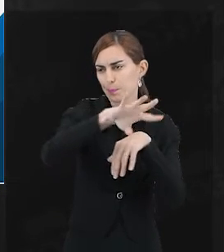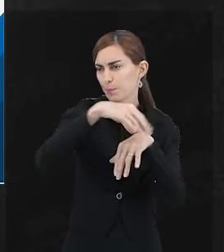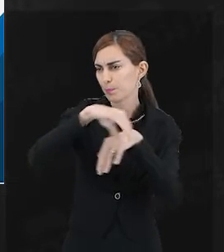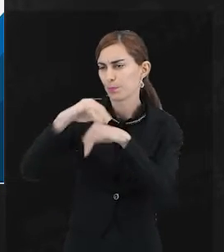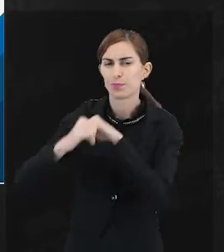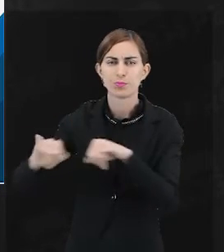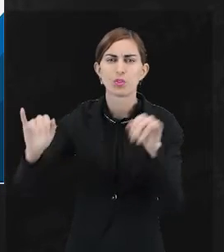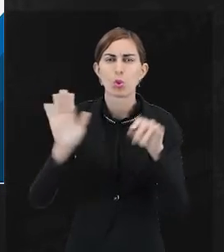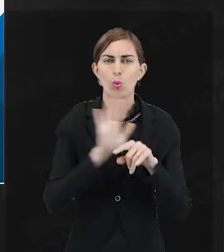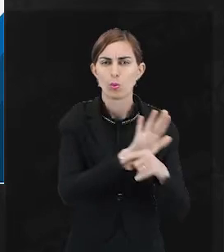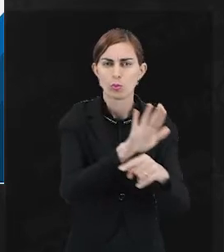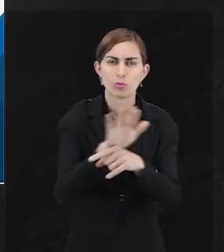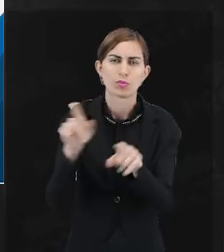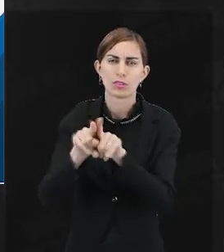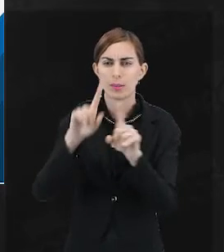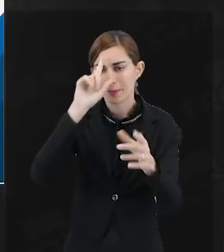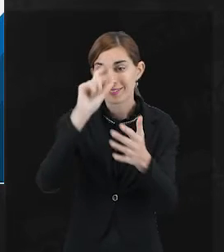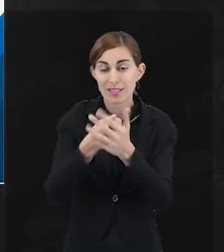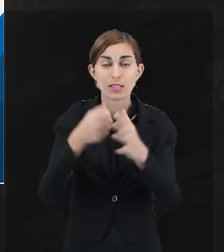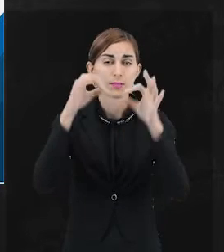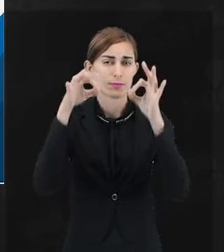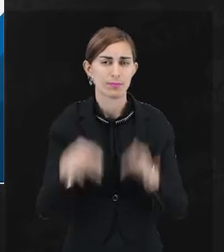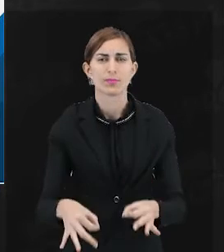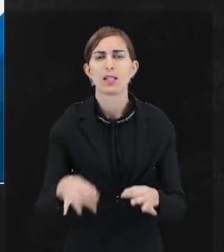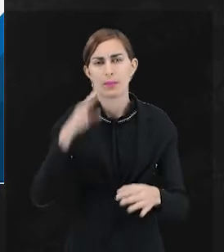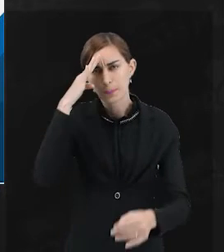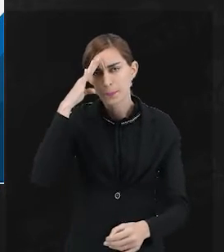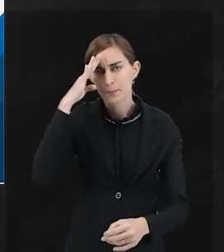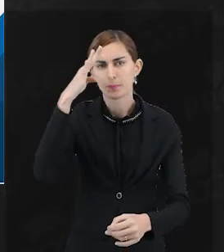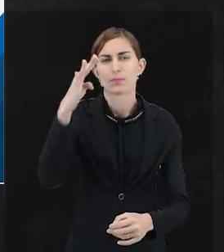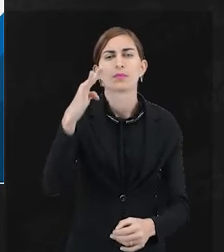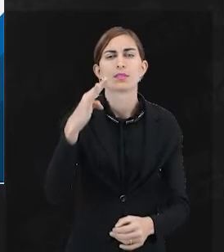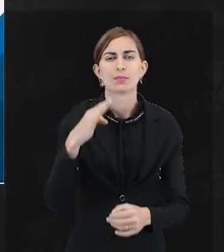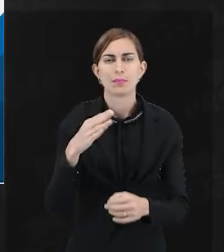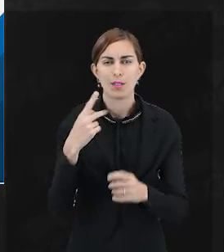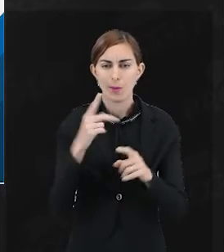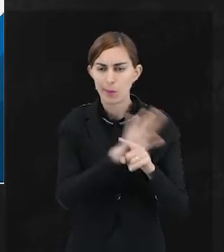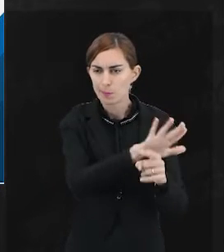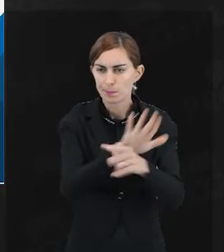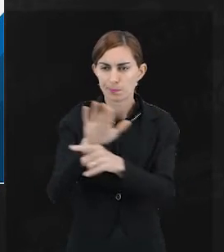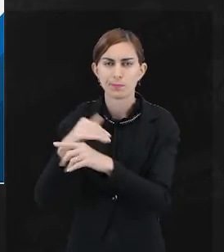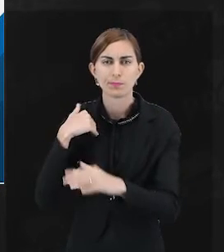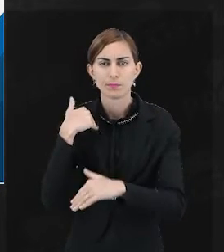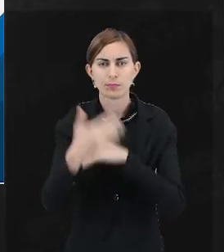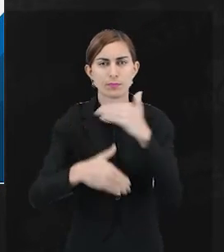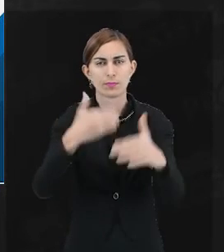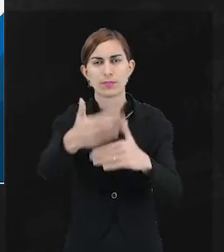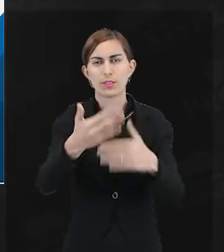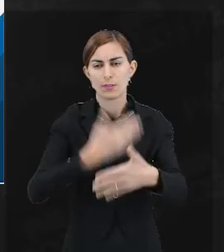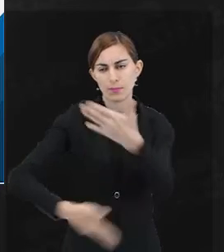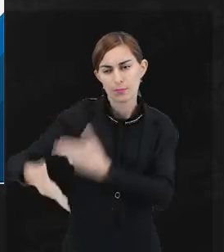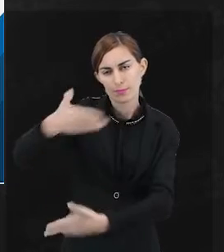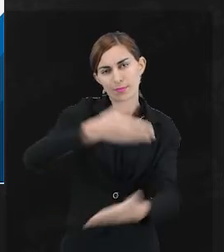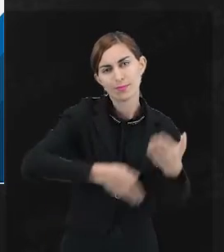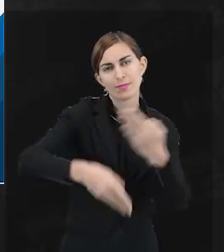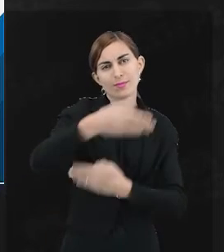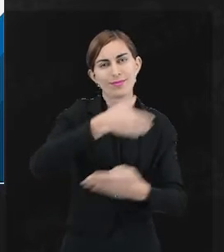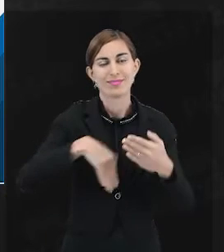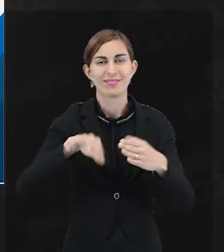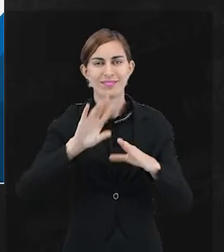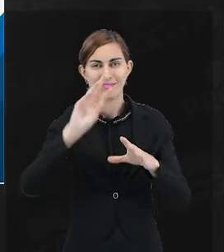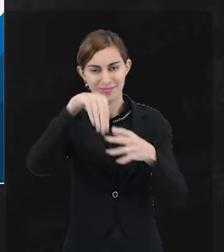contribui também para a tomada de decisões corretas e, principalmente, ela contribui para o desenvolvimento de relações